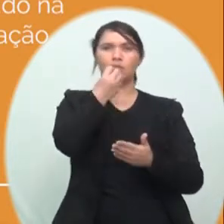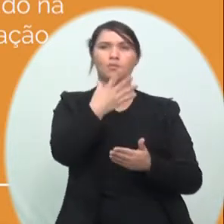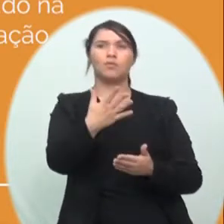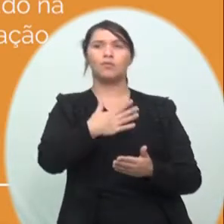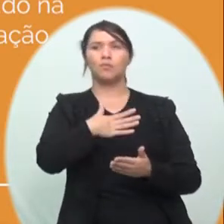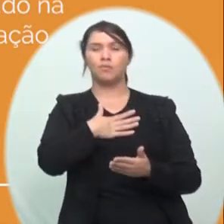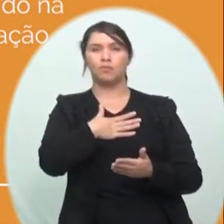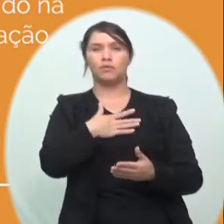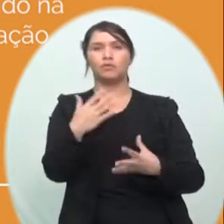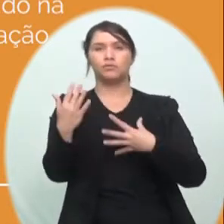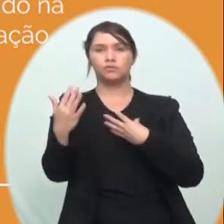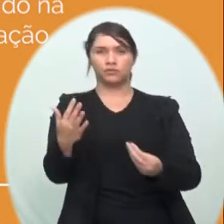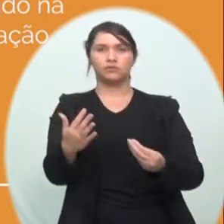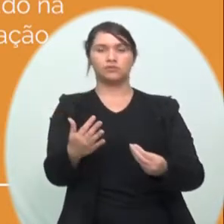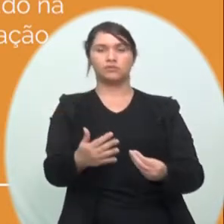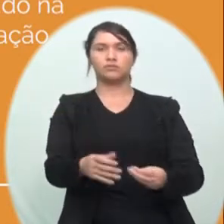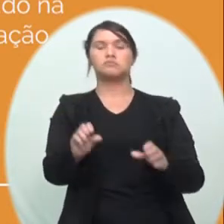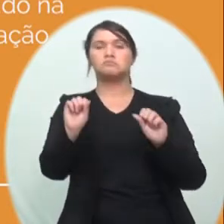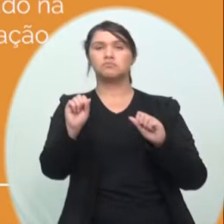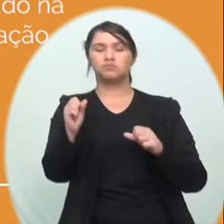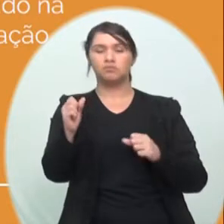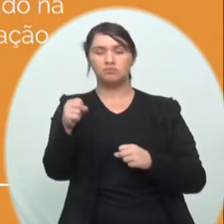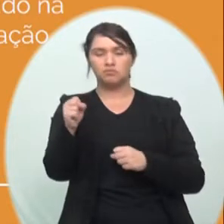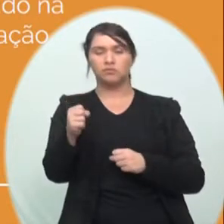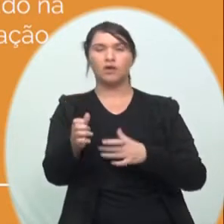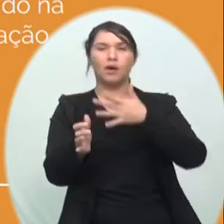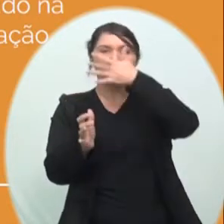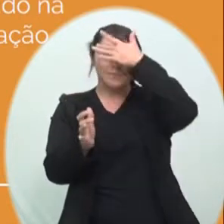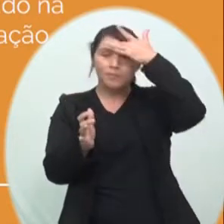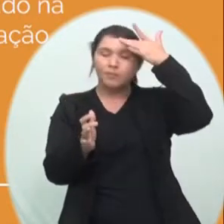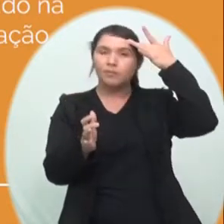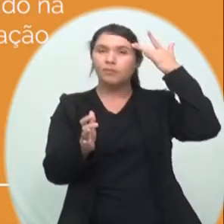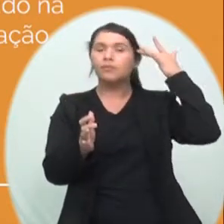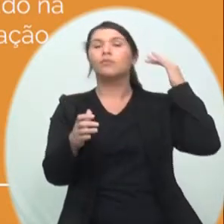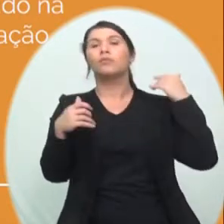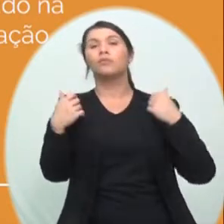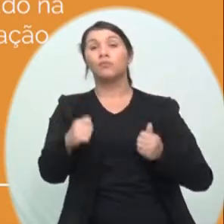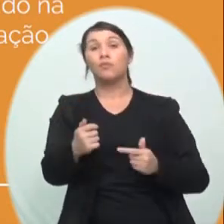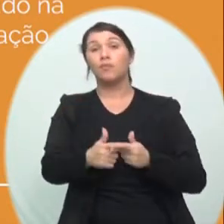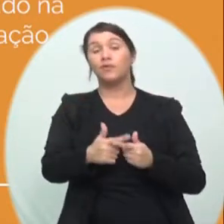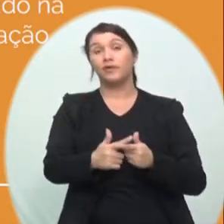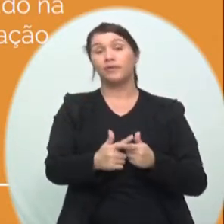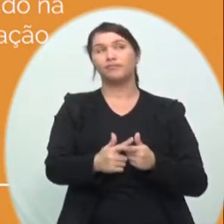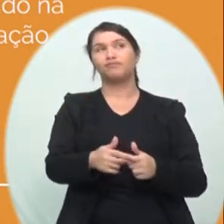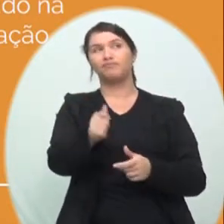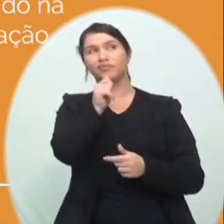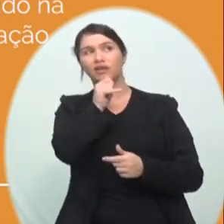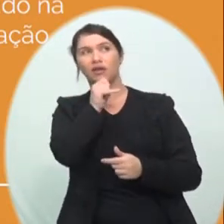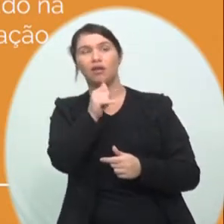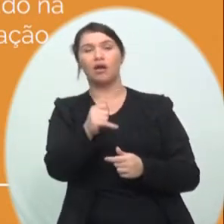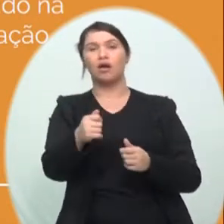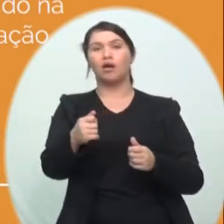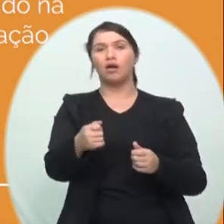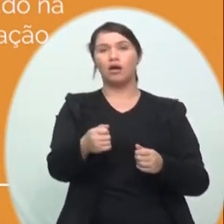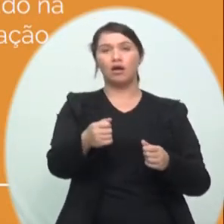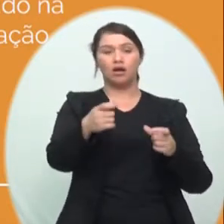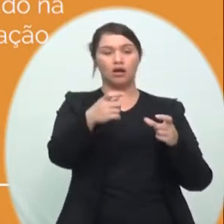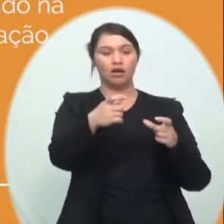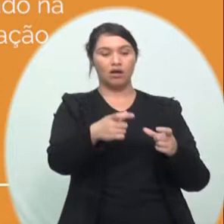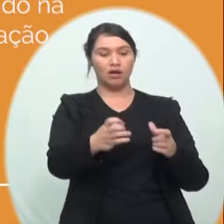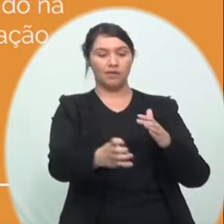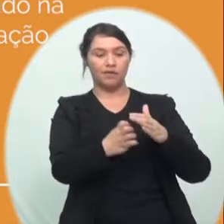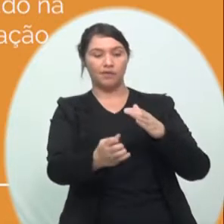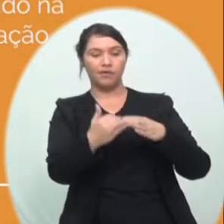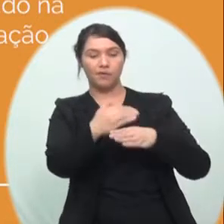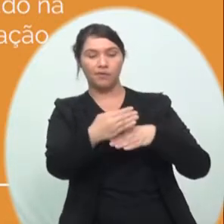estrutura muito maior do que simplesmente montar um negócio de tecnologia. Senão ele vai embora. Assim como já tivemos cases que saíram